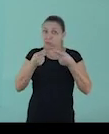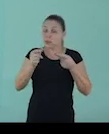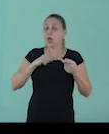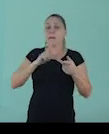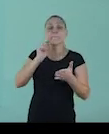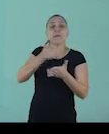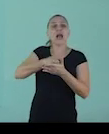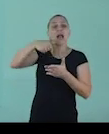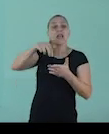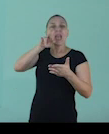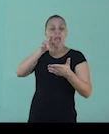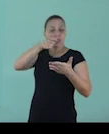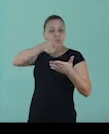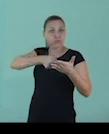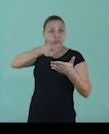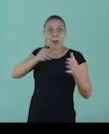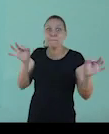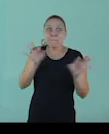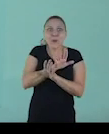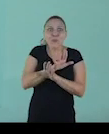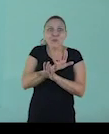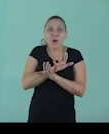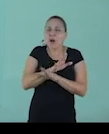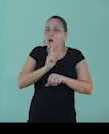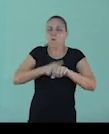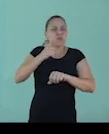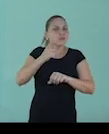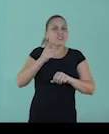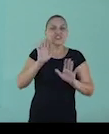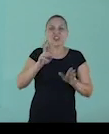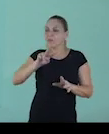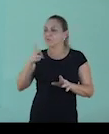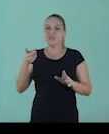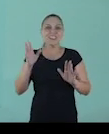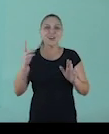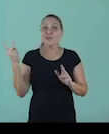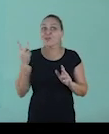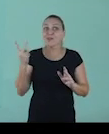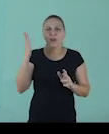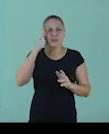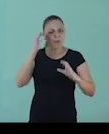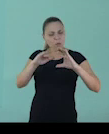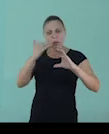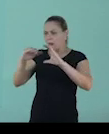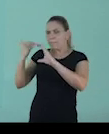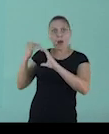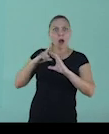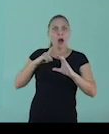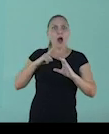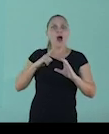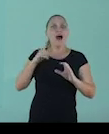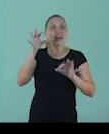pagar com qr-code fazer a leitura e pronto em segundos o dinheiro está na sua conta e os dois recebe uma mensagem